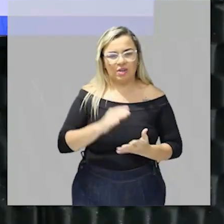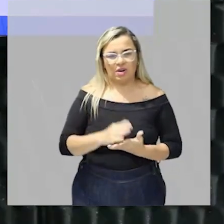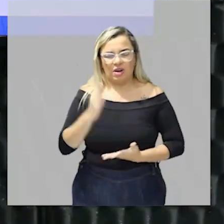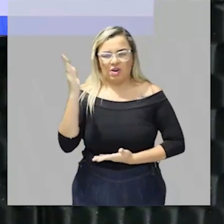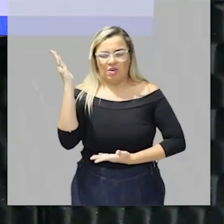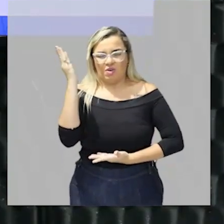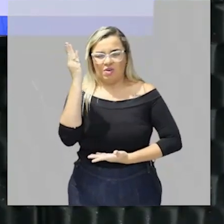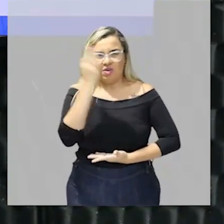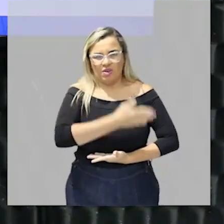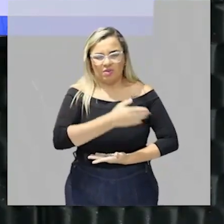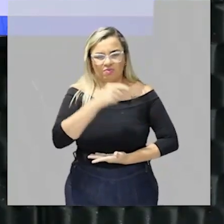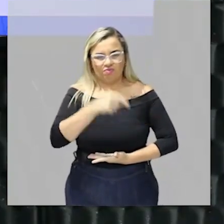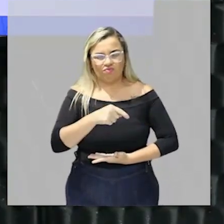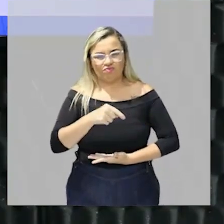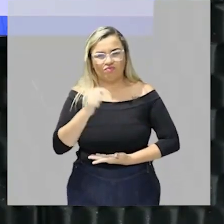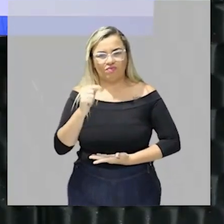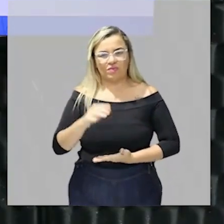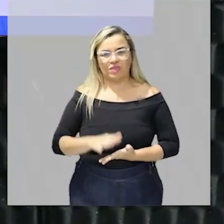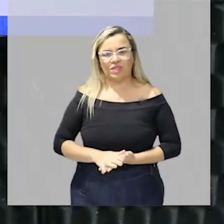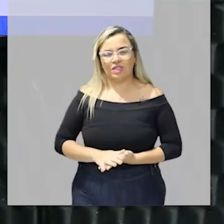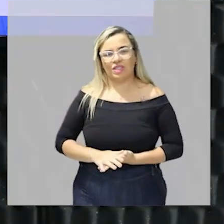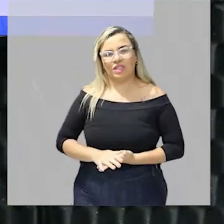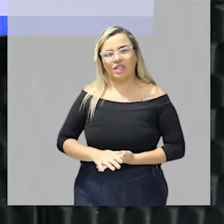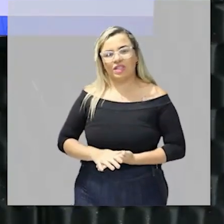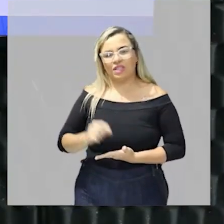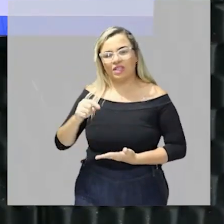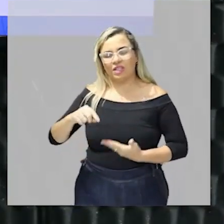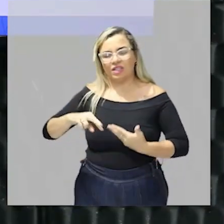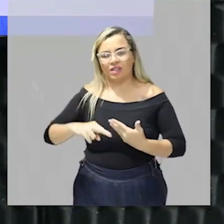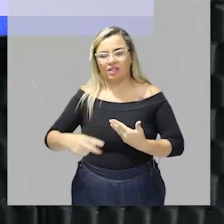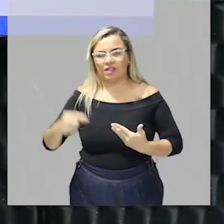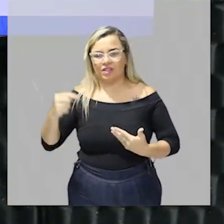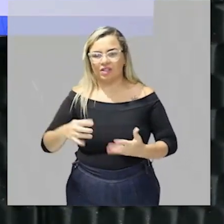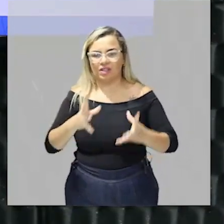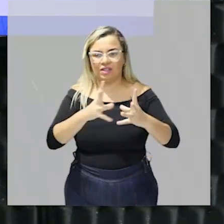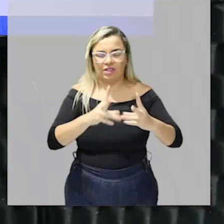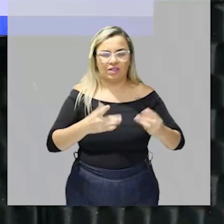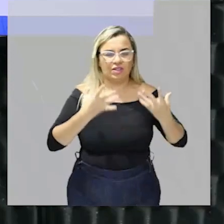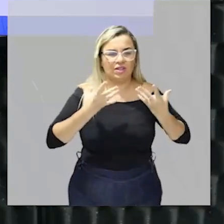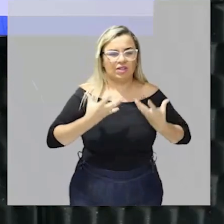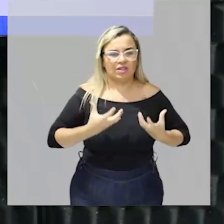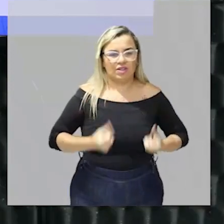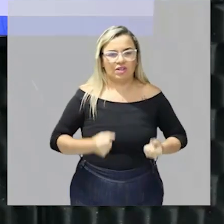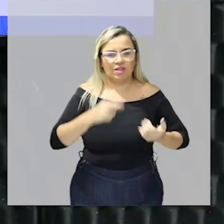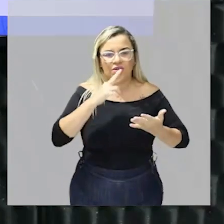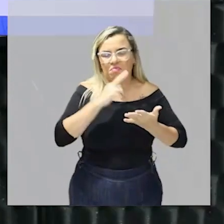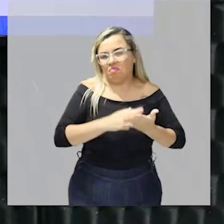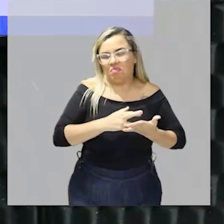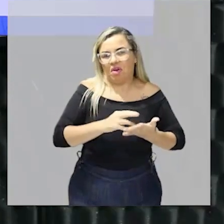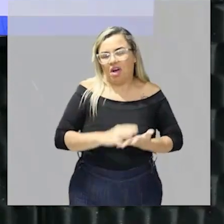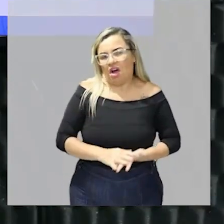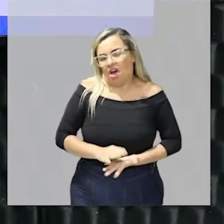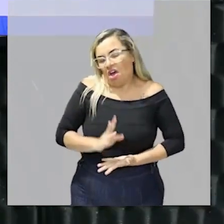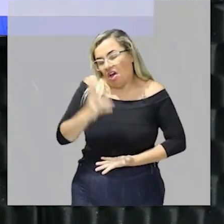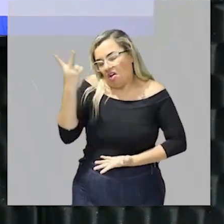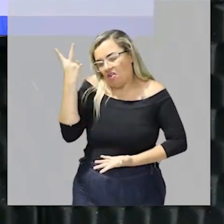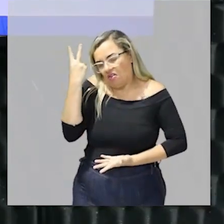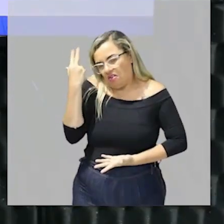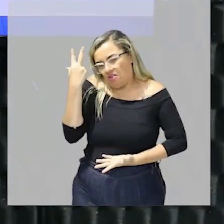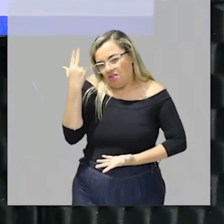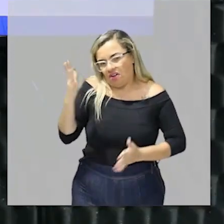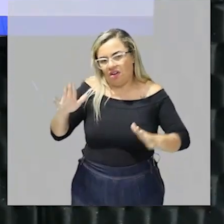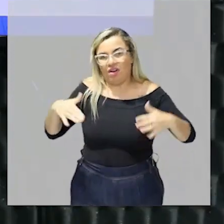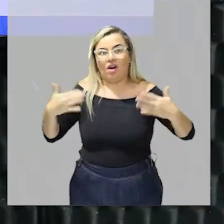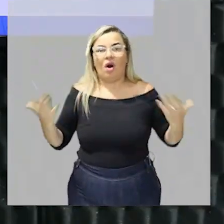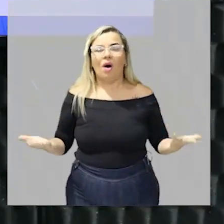holocausto, tão incrível que termina levando à aceitação do extermínio, como solução perfeitamente normal. Uma solução